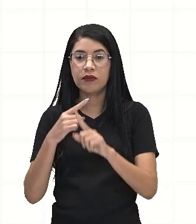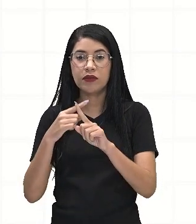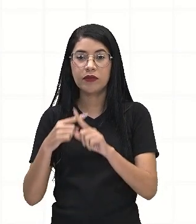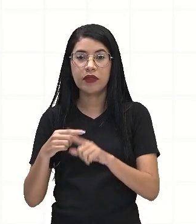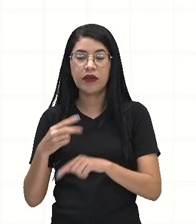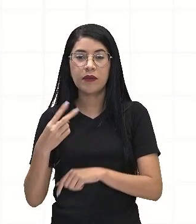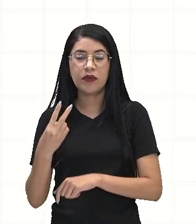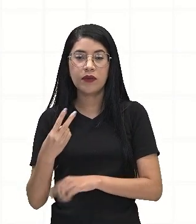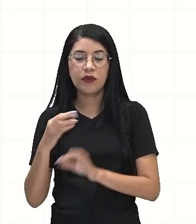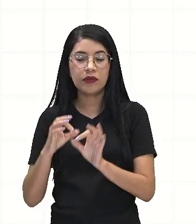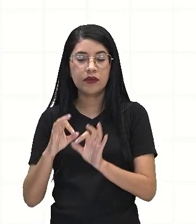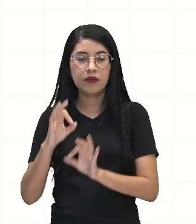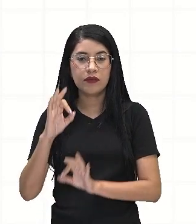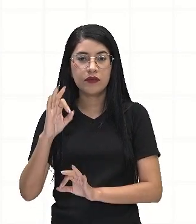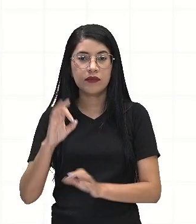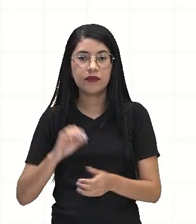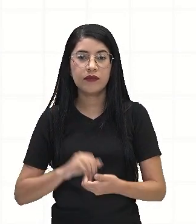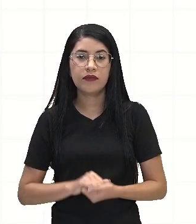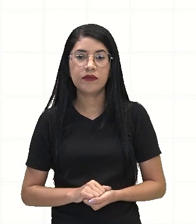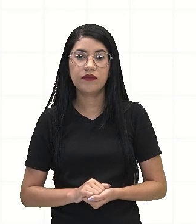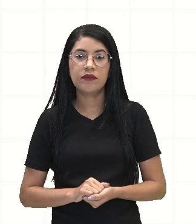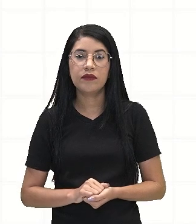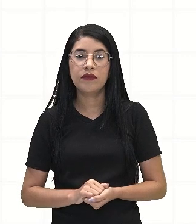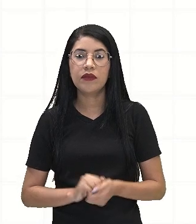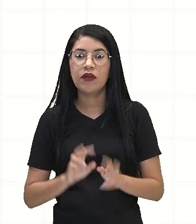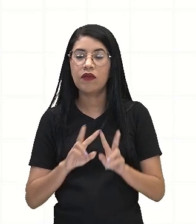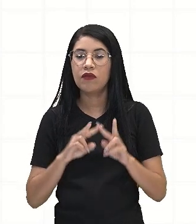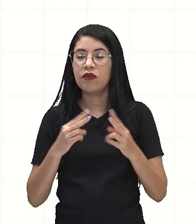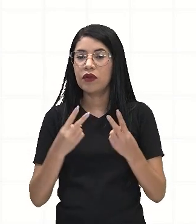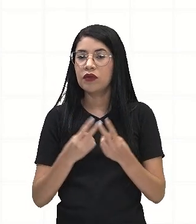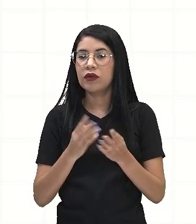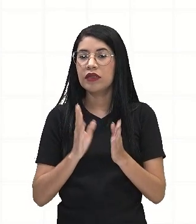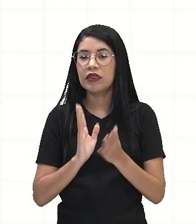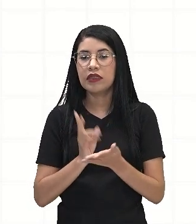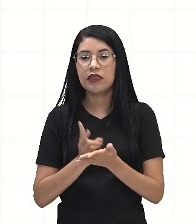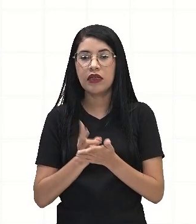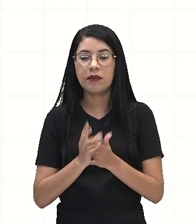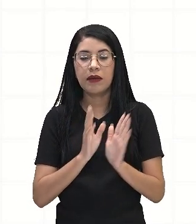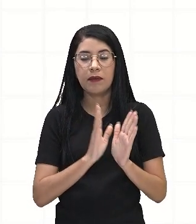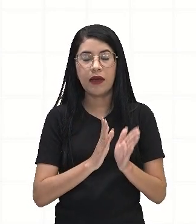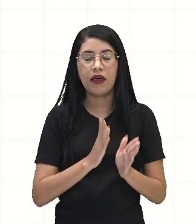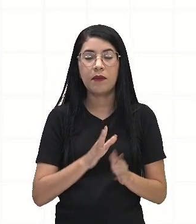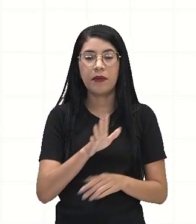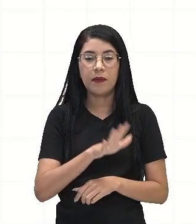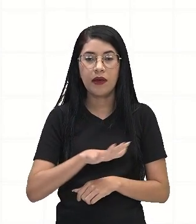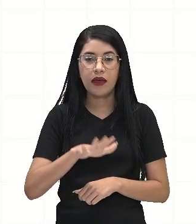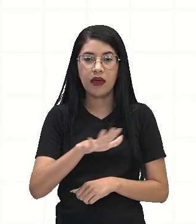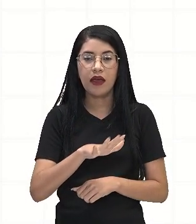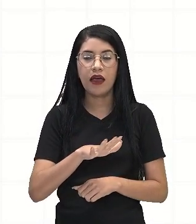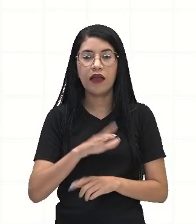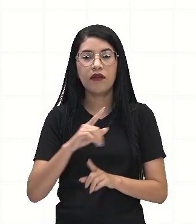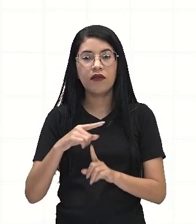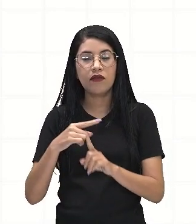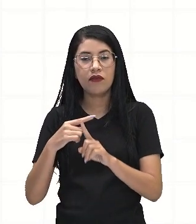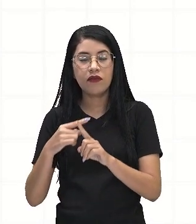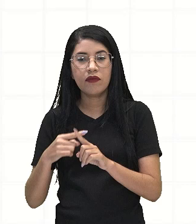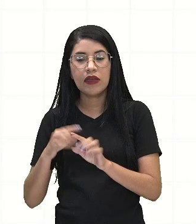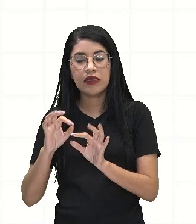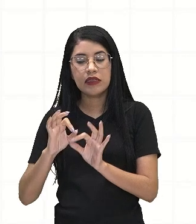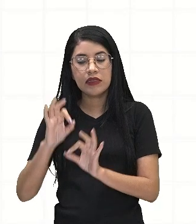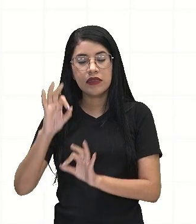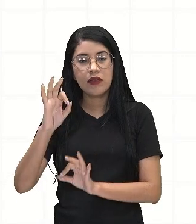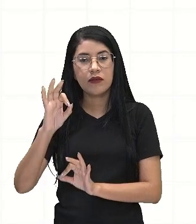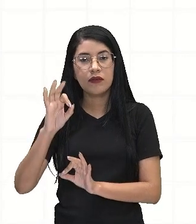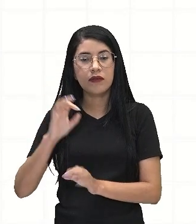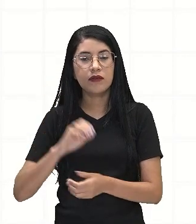pela medida da altura, né? O volume sempre vai ter essa sequência. É a medida da área multiplicada pela medida